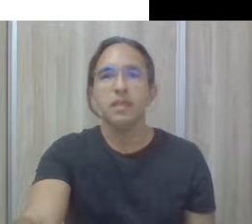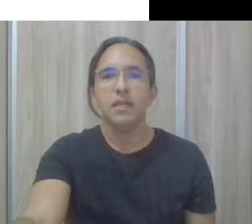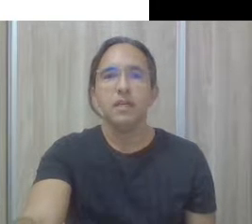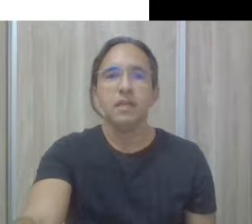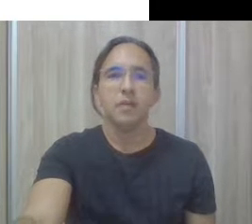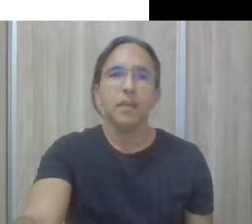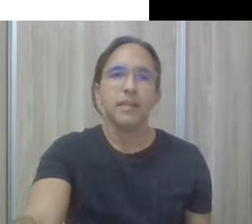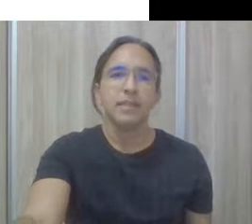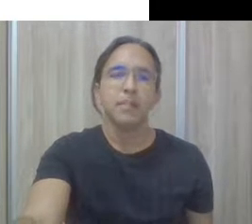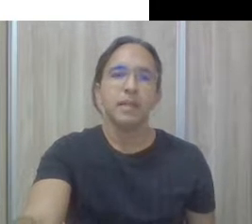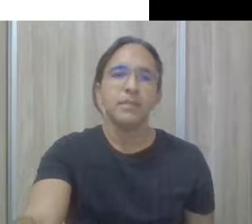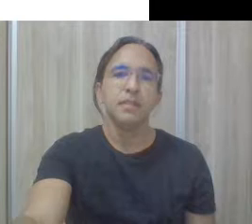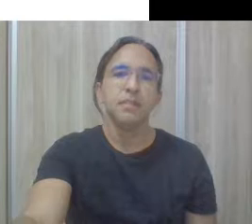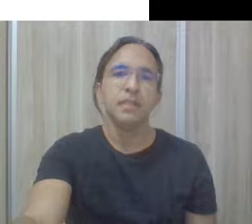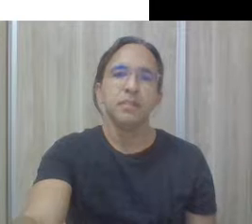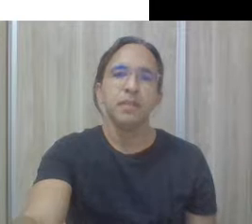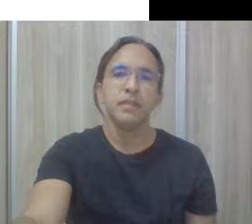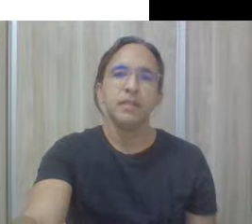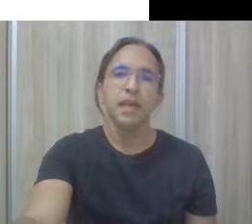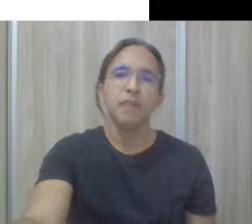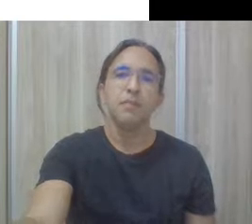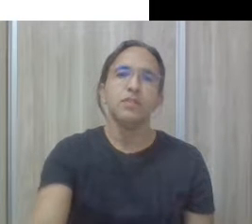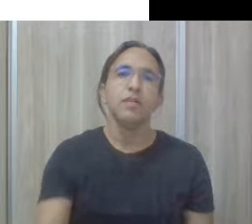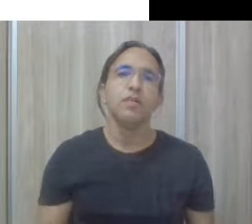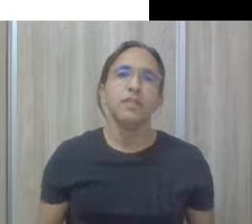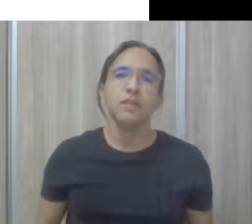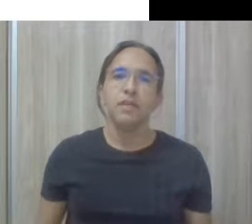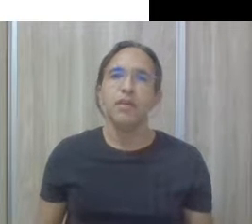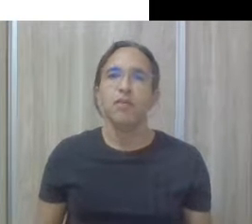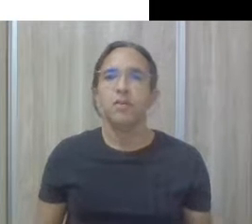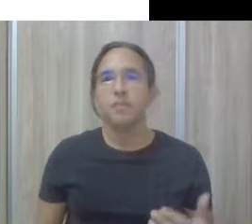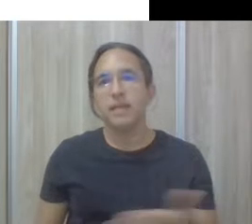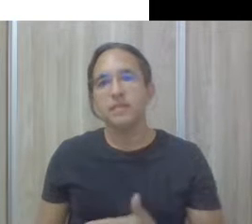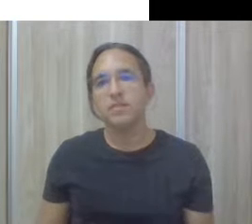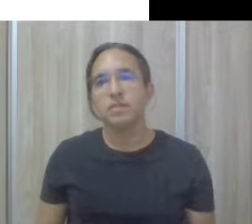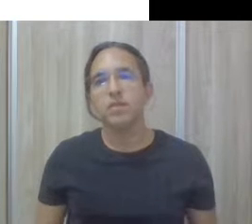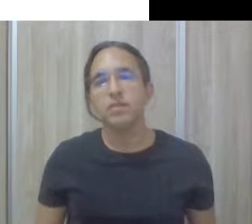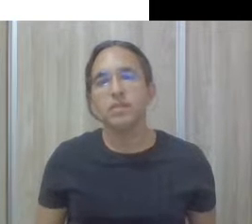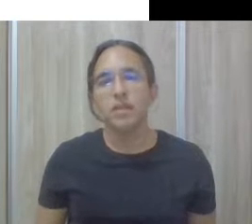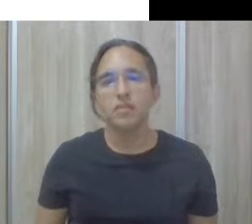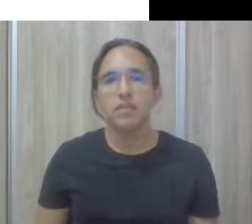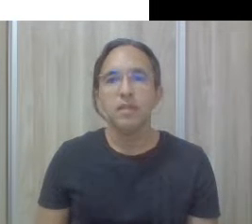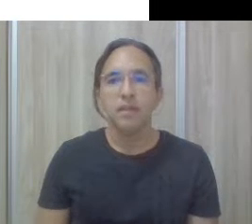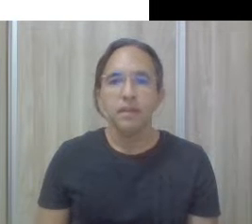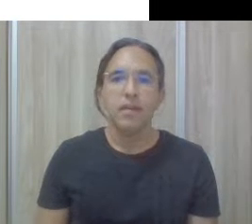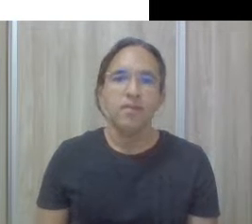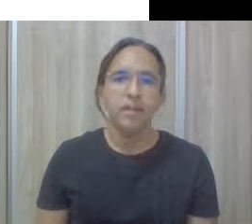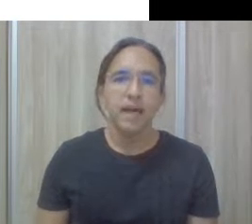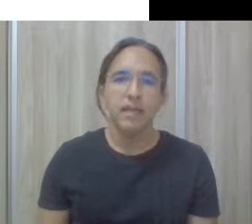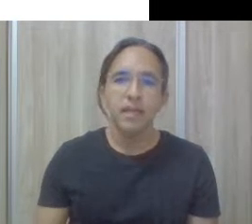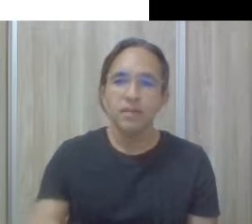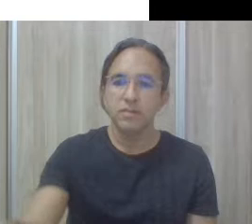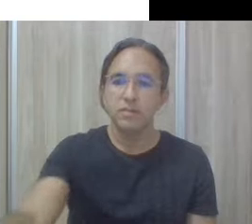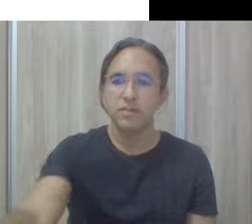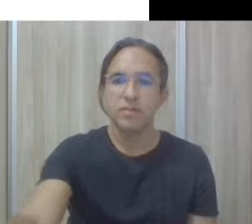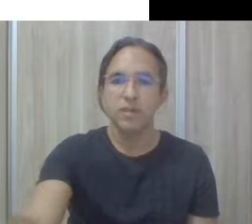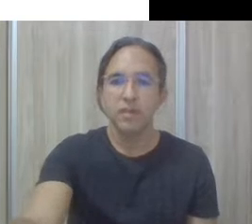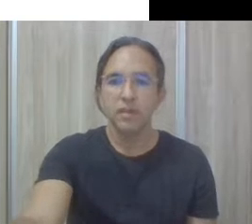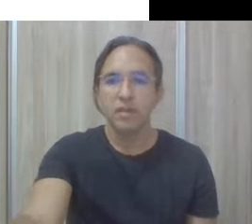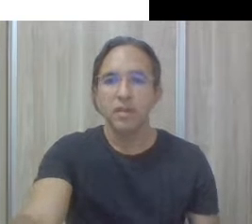depois que eu passei pela disciplina, por exemplo, esses conceitos errôneos passaram a ser conceitos